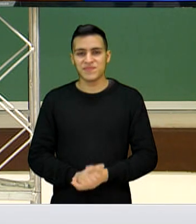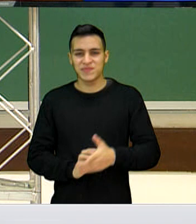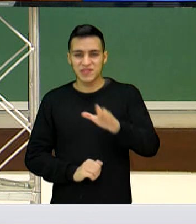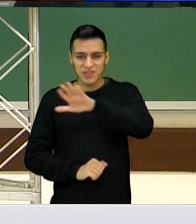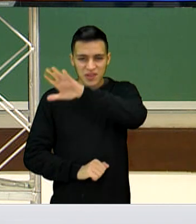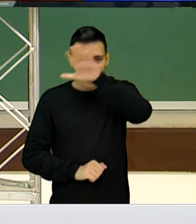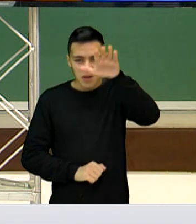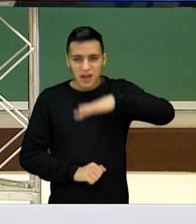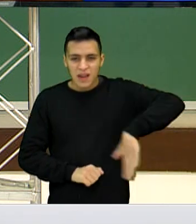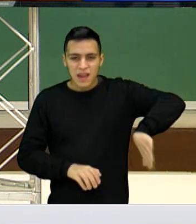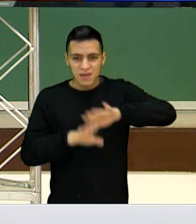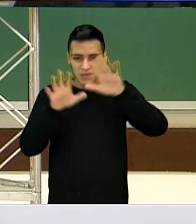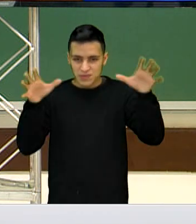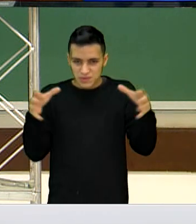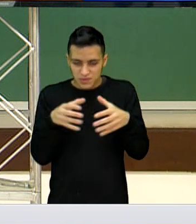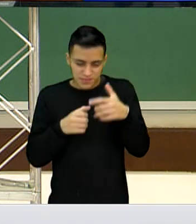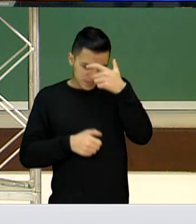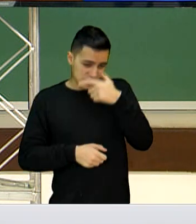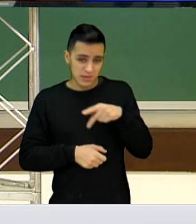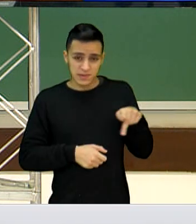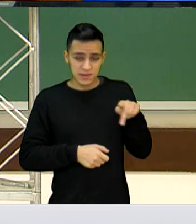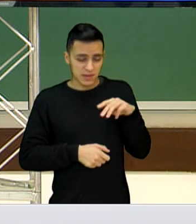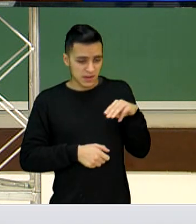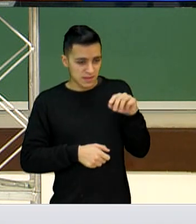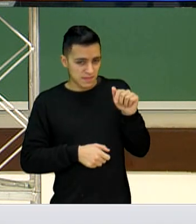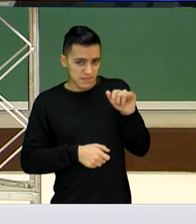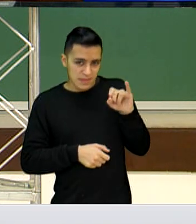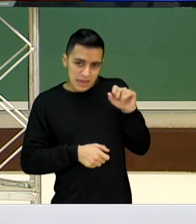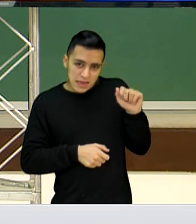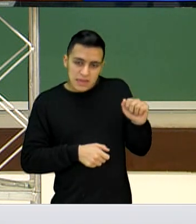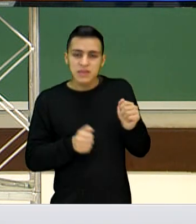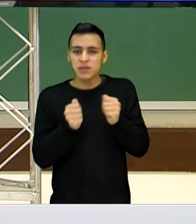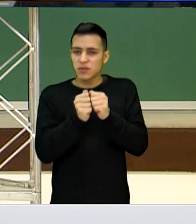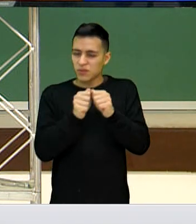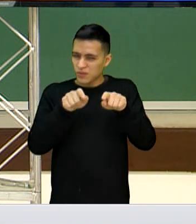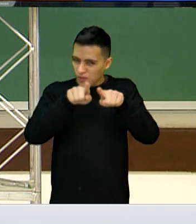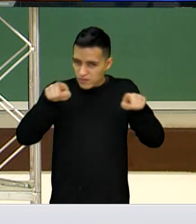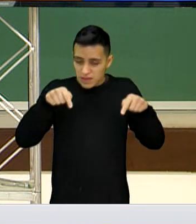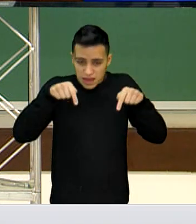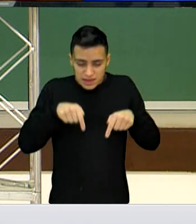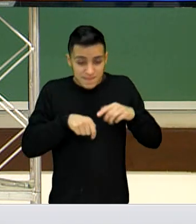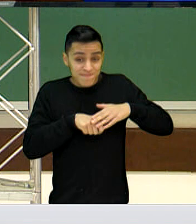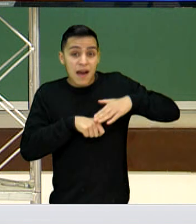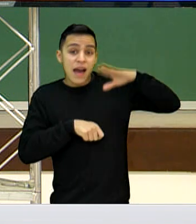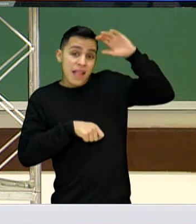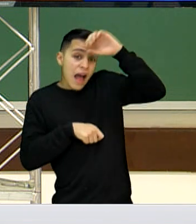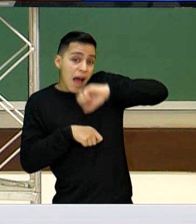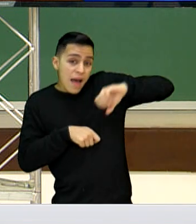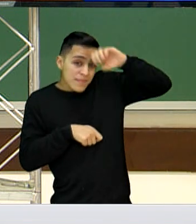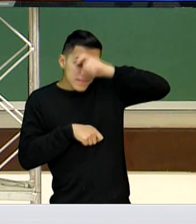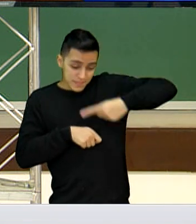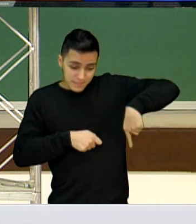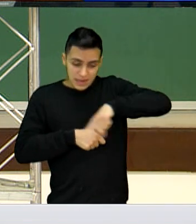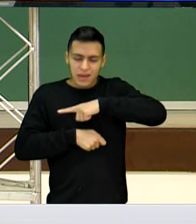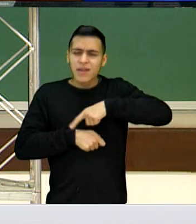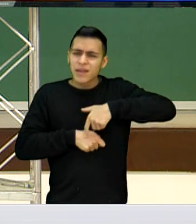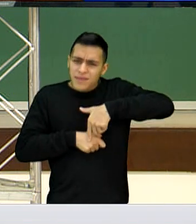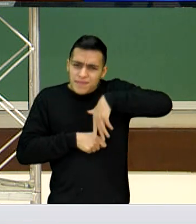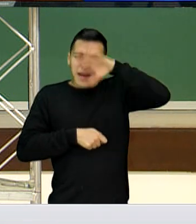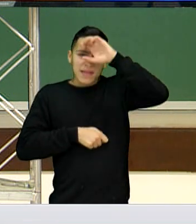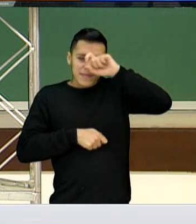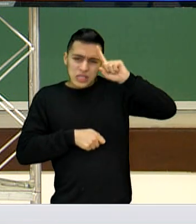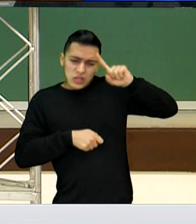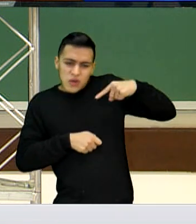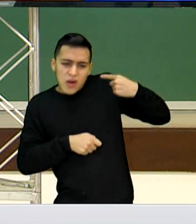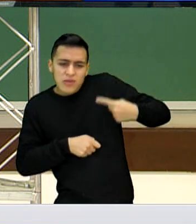Olá, pessoal! Professora Maísa com vocês, do Mais Aprendizagem para aprender mais cada dia, não é